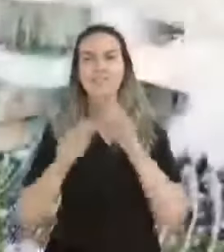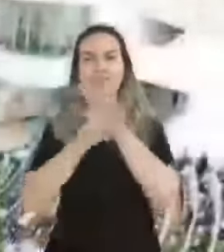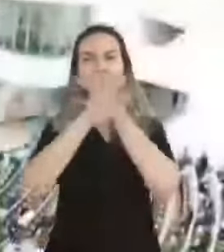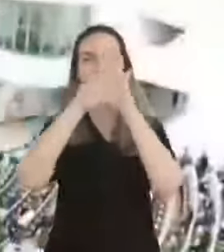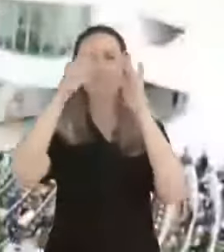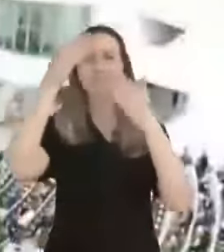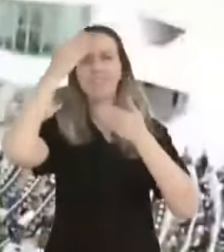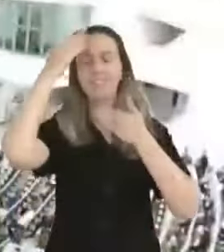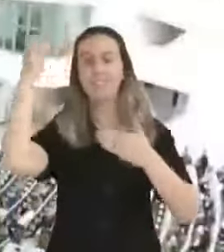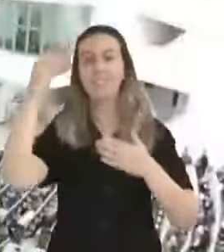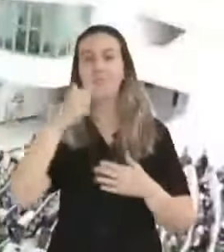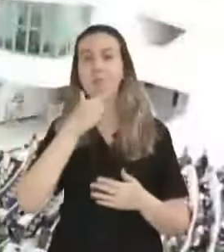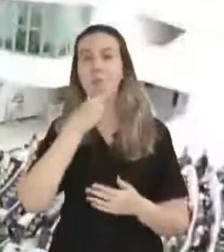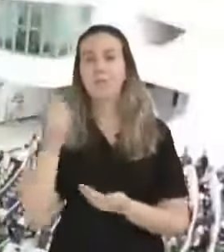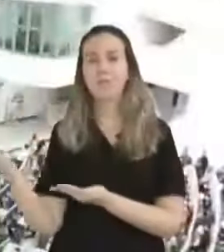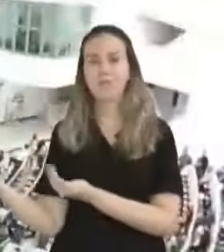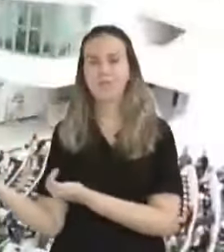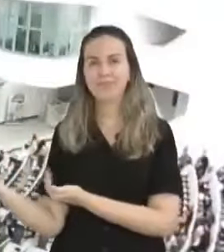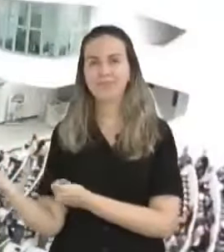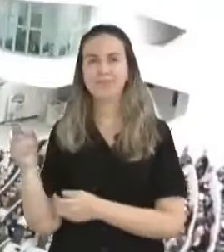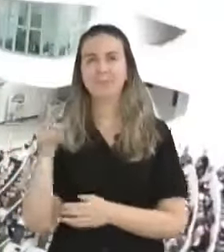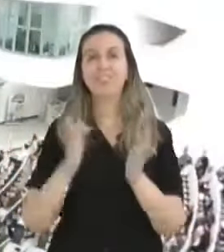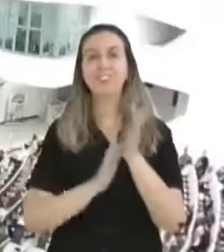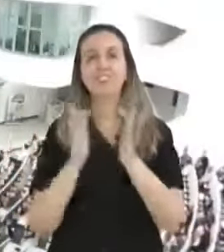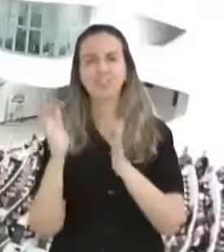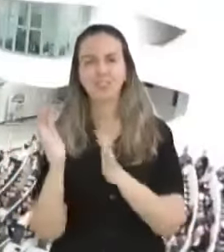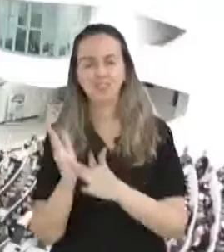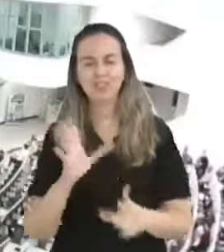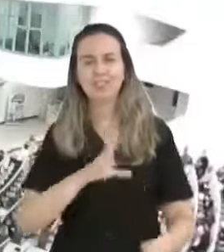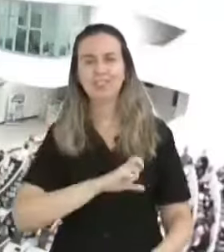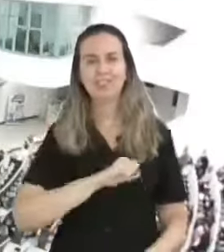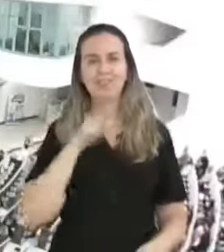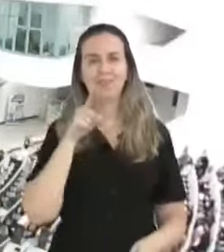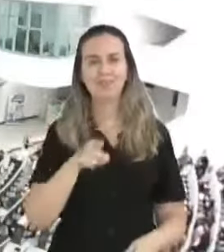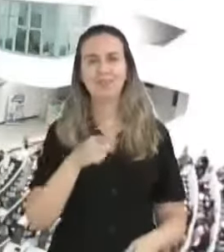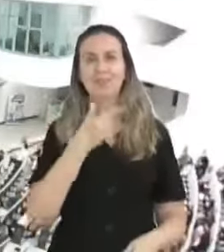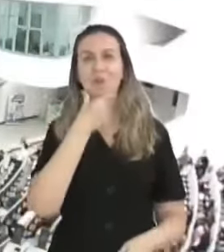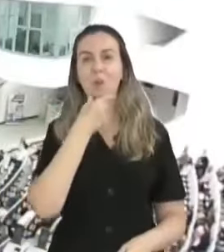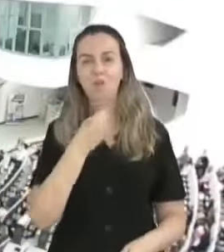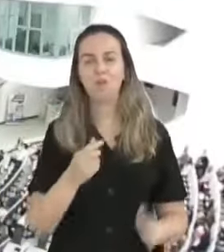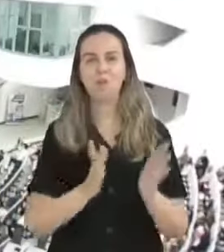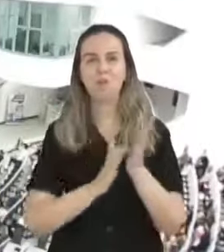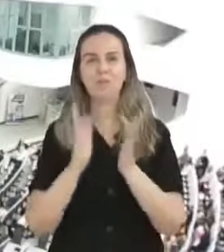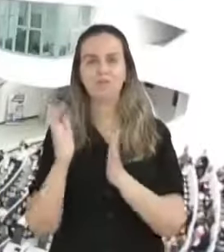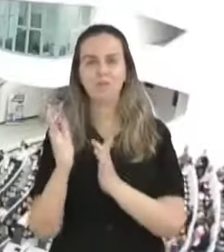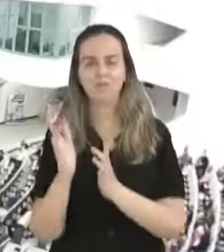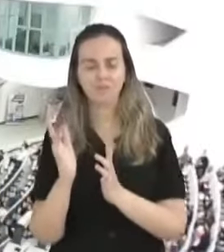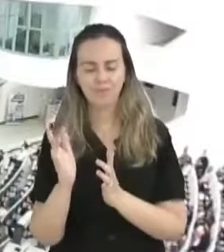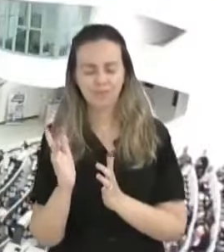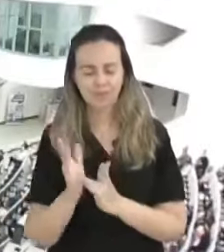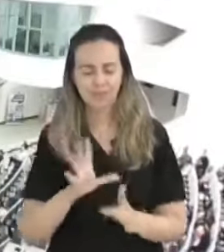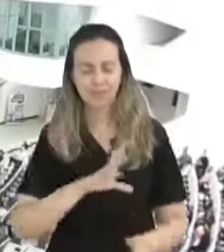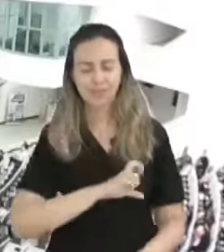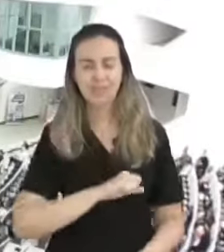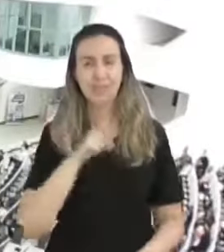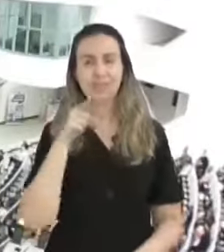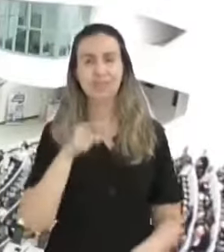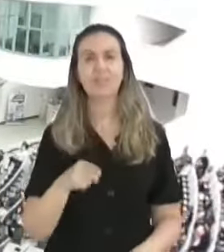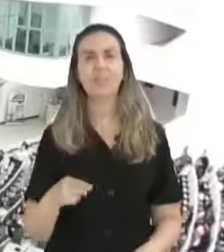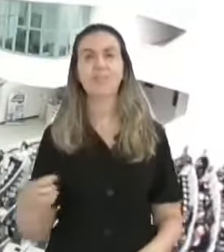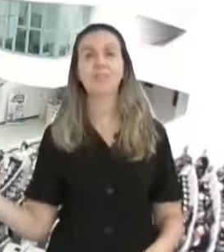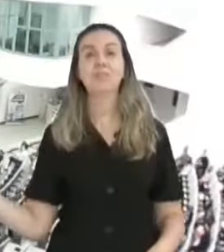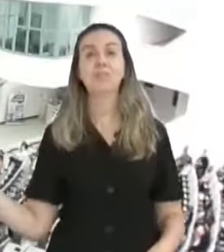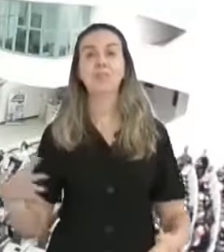Jesus? Moço, Jesus te ama. Homem, Deus te trouxe aqui hoje para mudar a